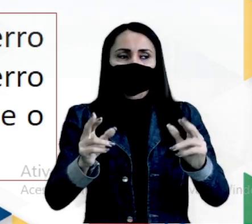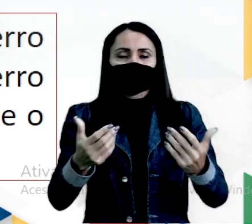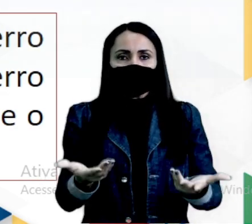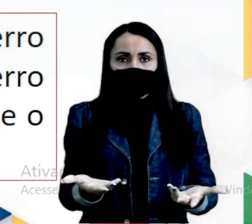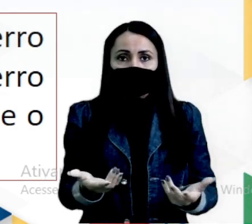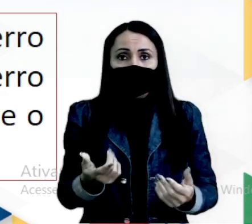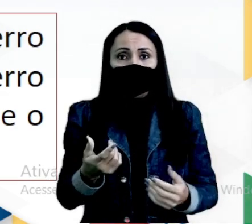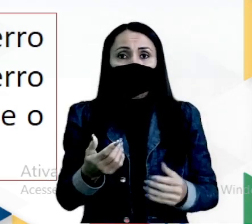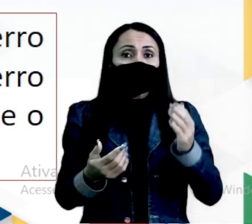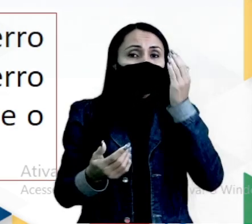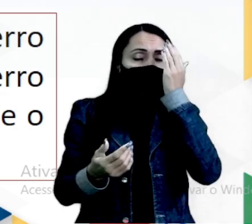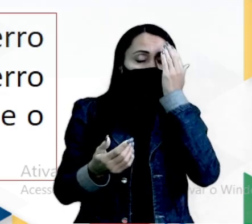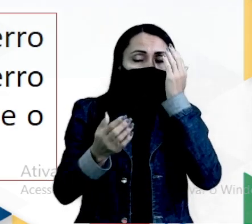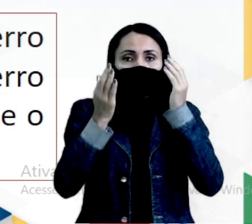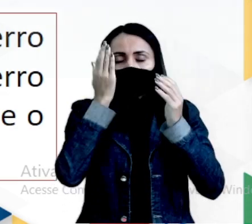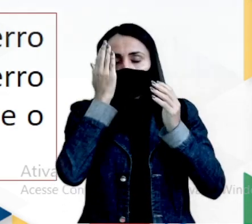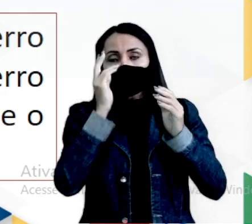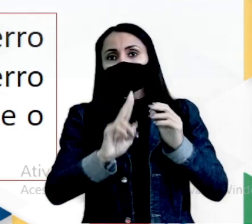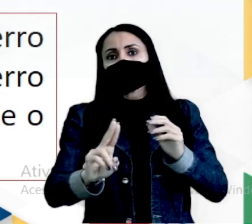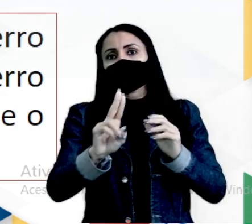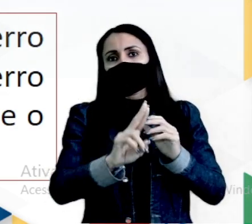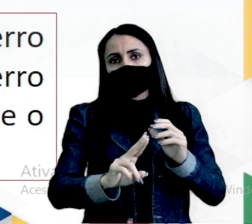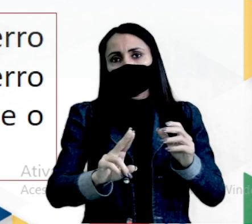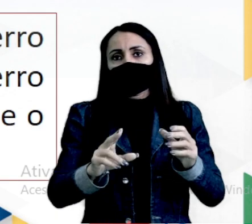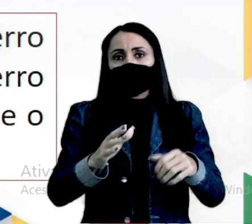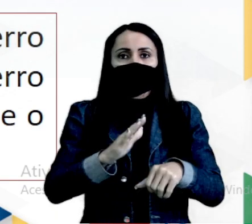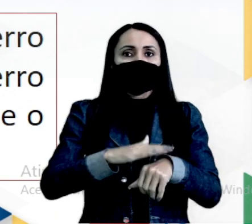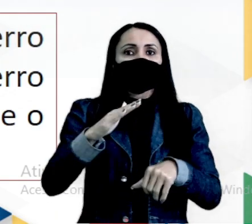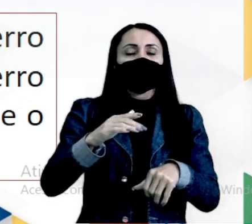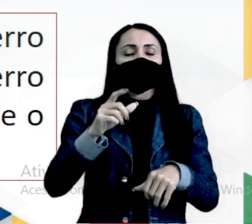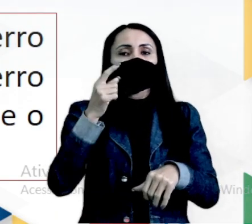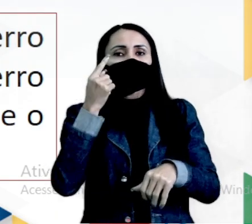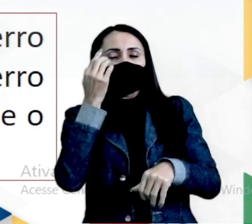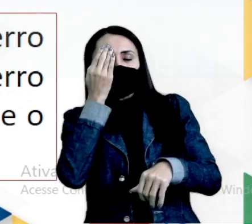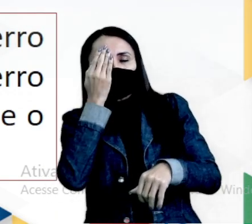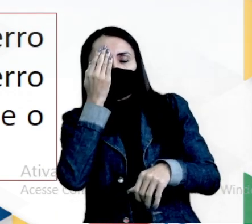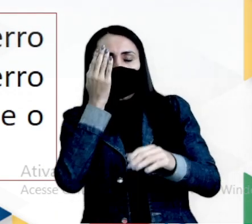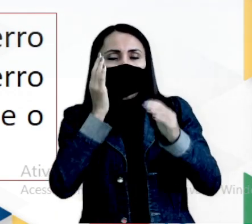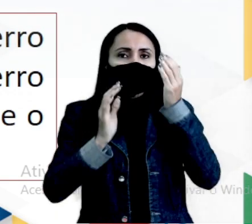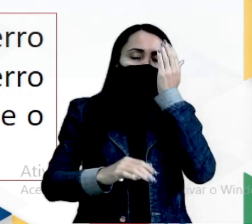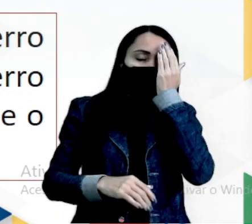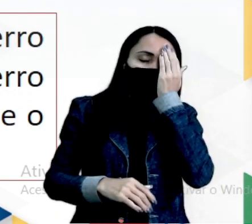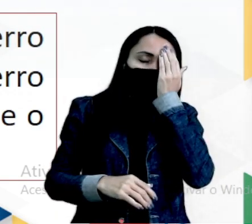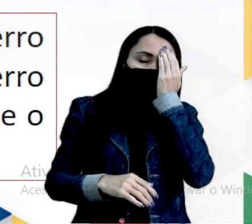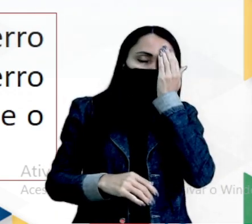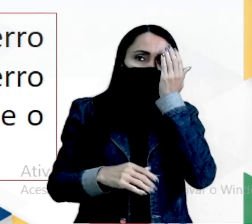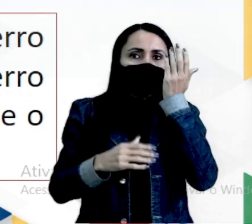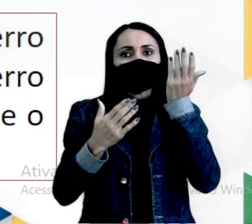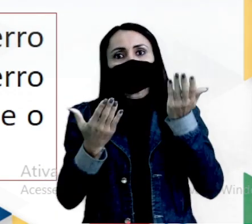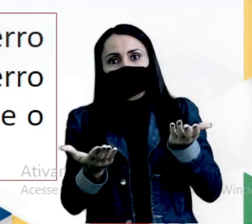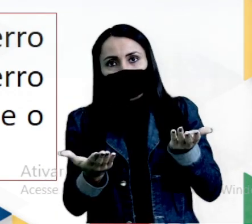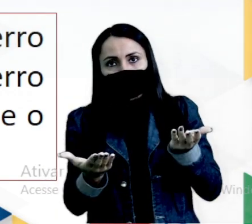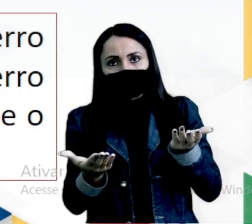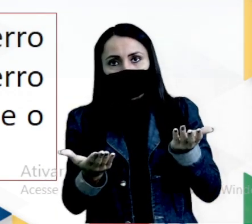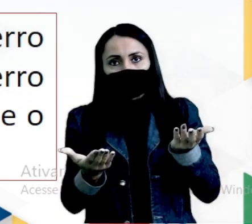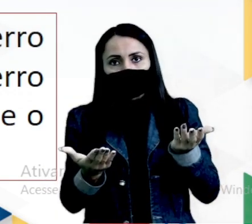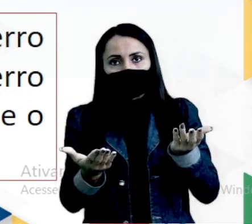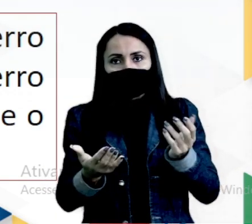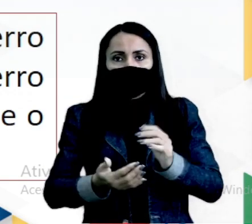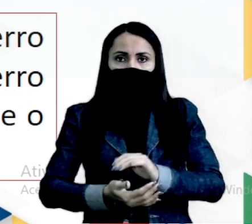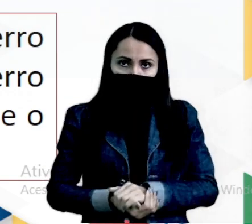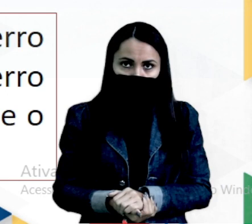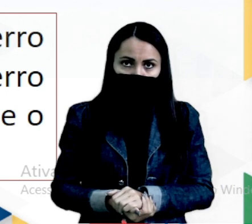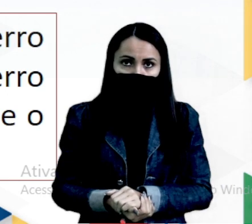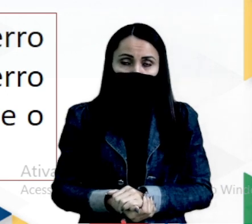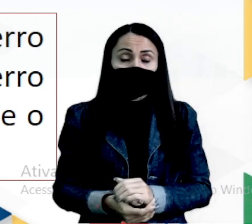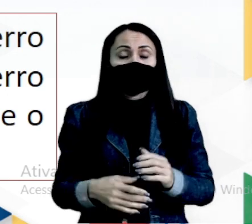qual é o olho de visada que você tem? O melhor olho para você medir é o esquerdo ou o direito? Descobre depois e manda pra gente